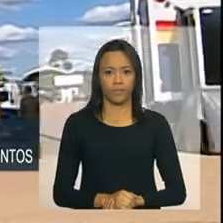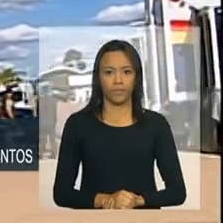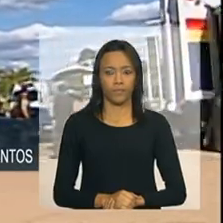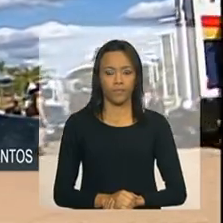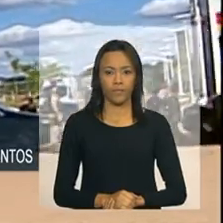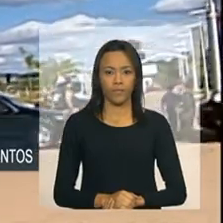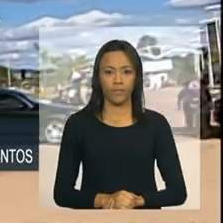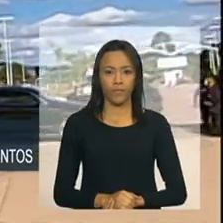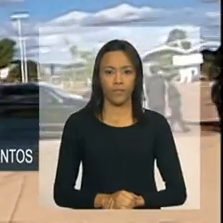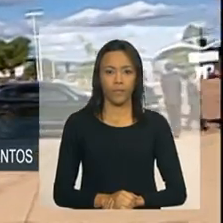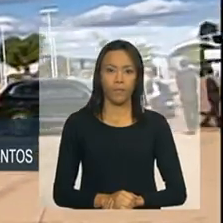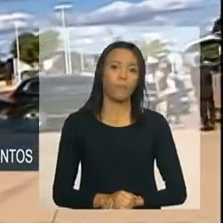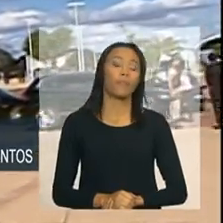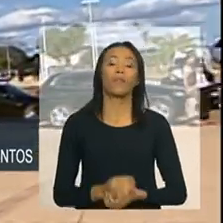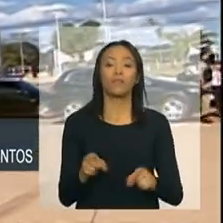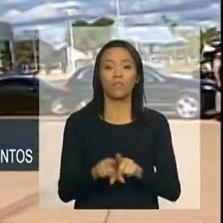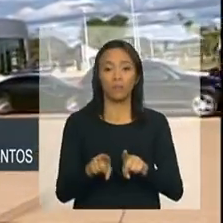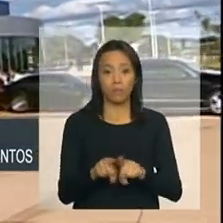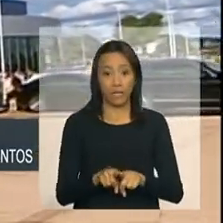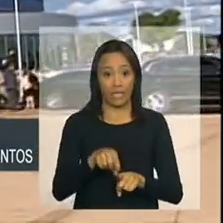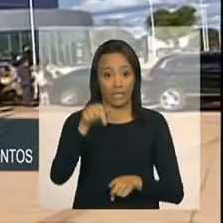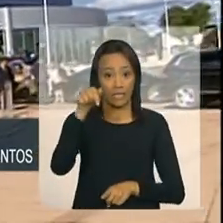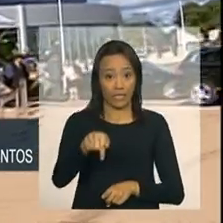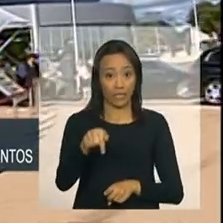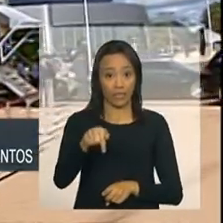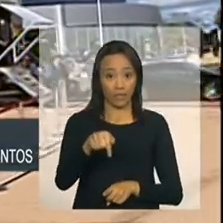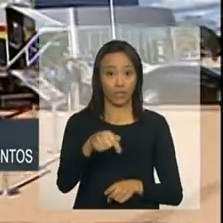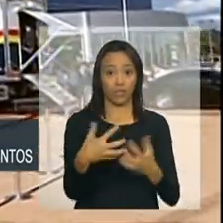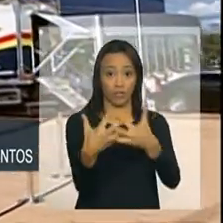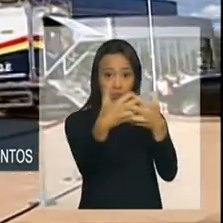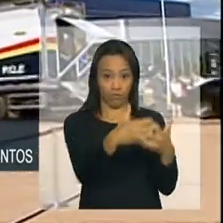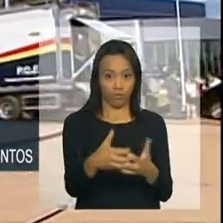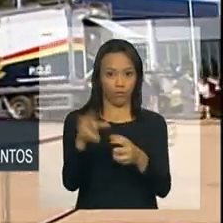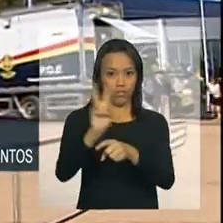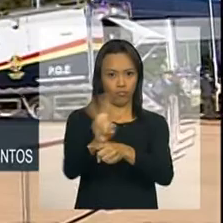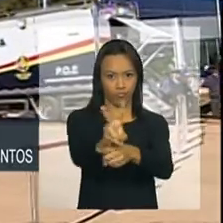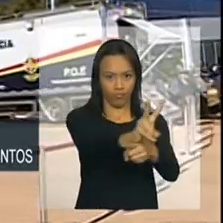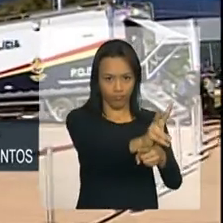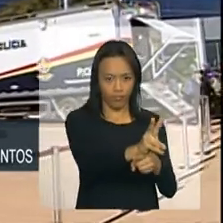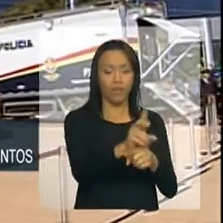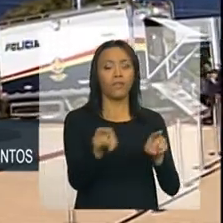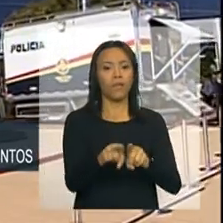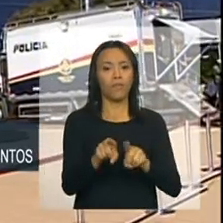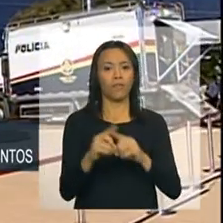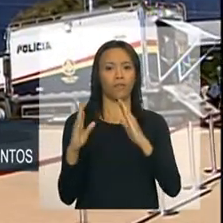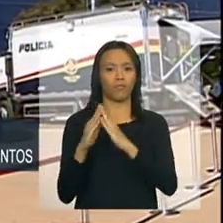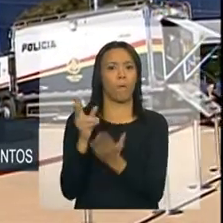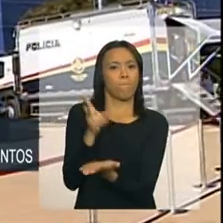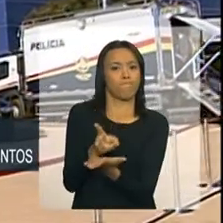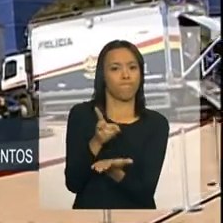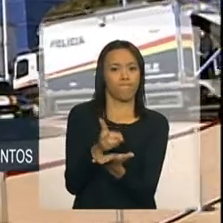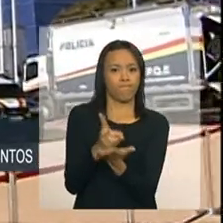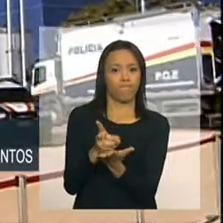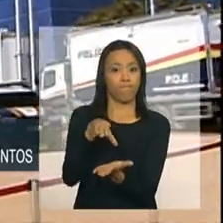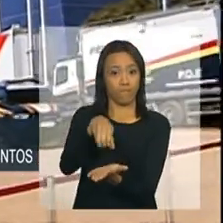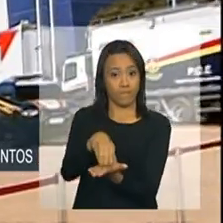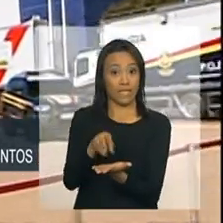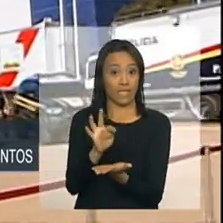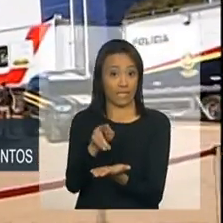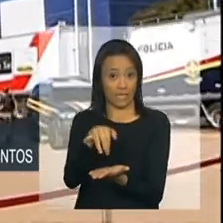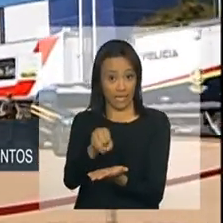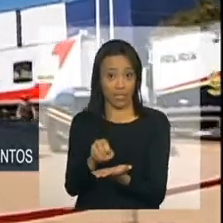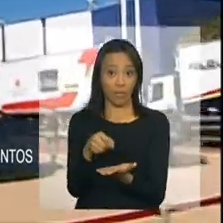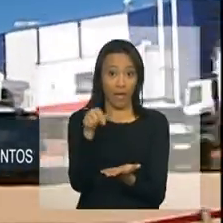eventos além dos centros de comando móvel haverá centros fixos para esse trabalho